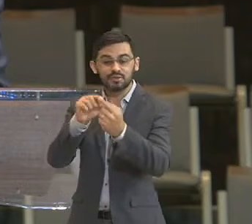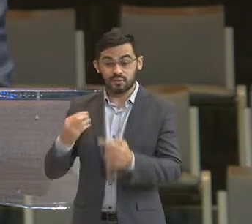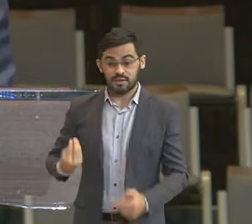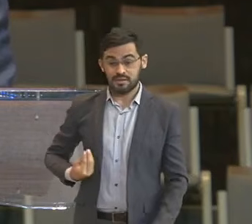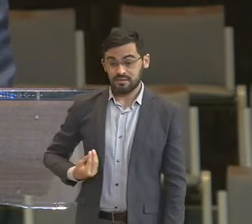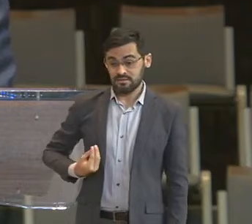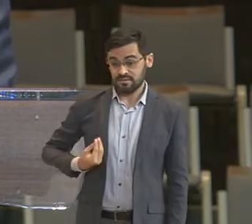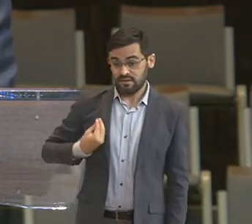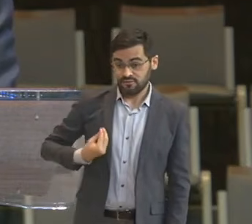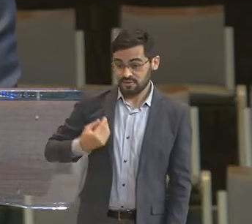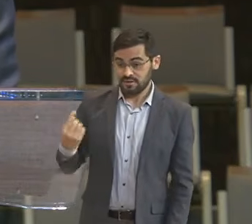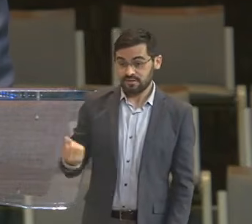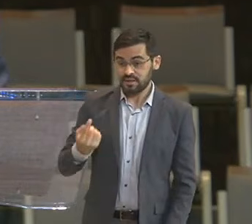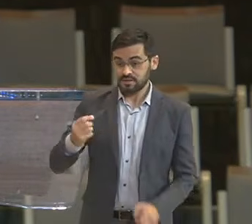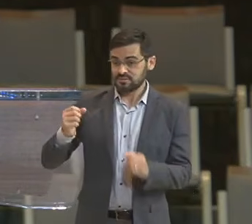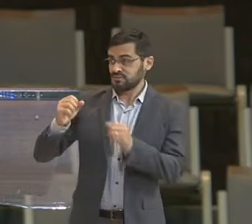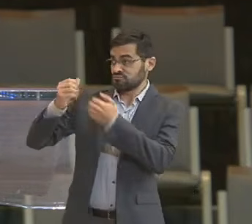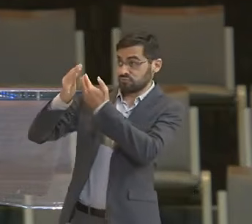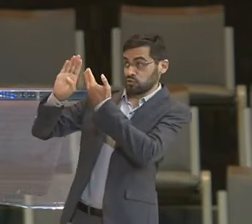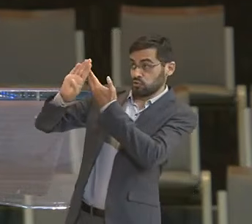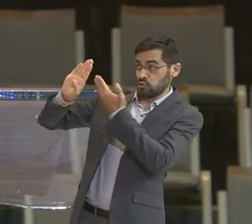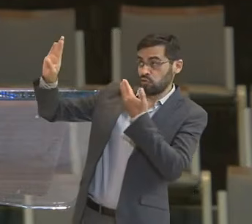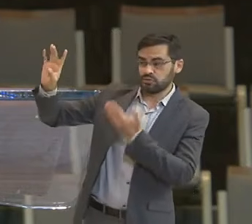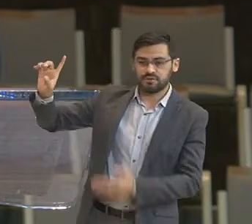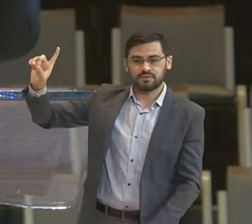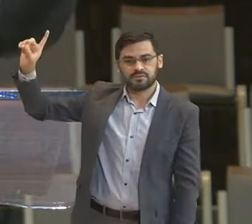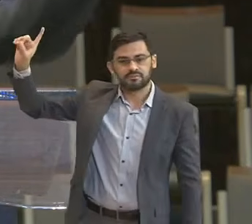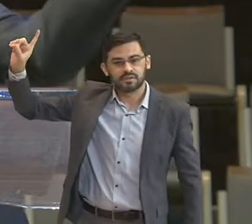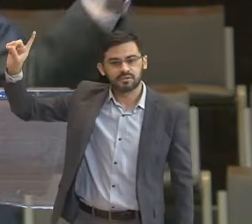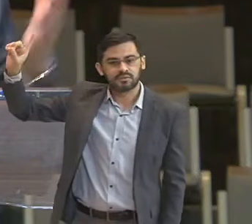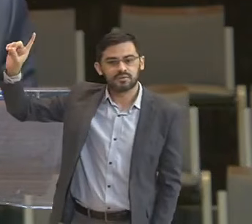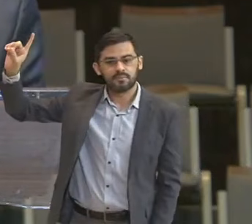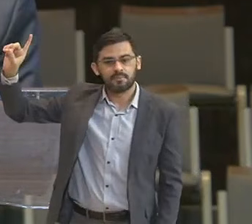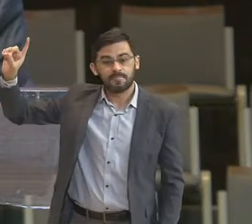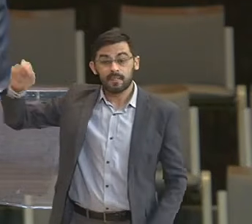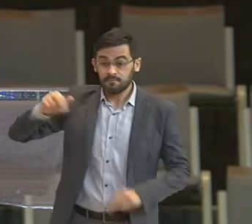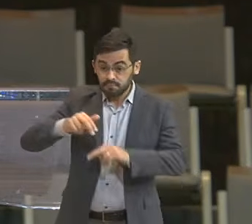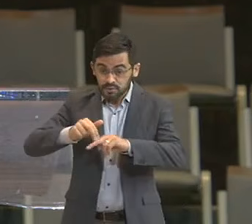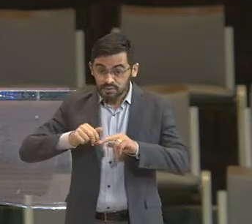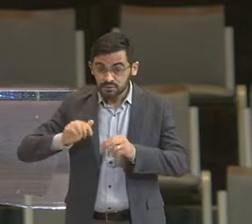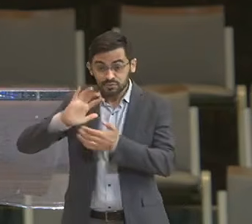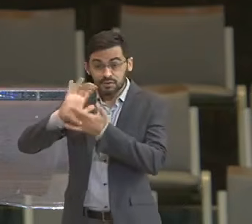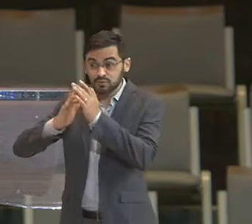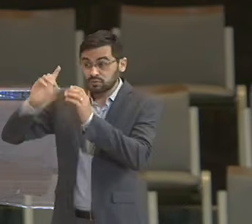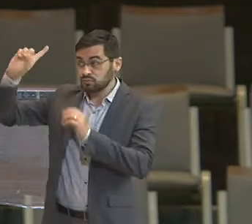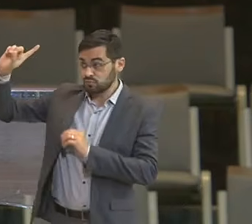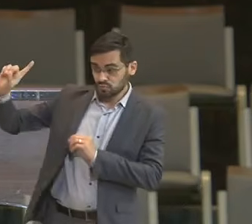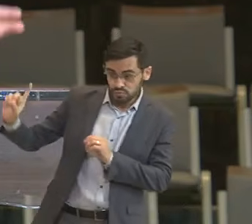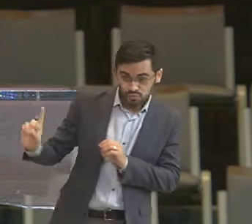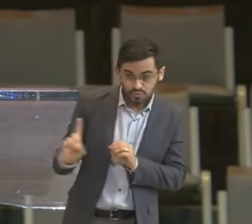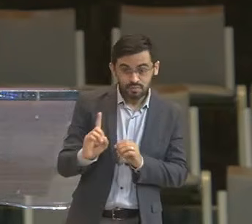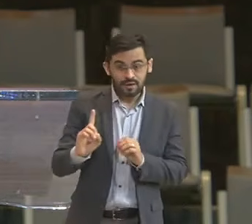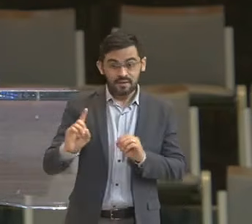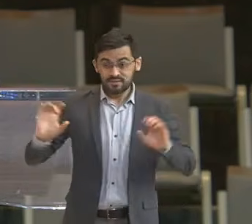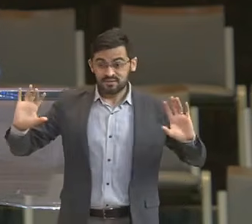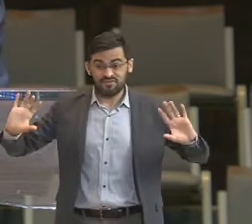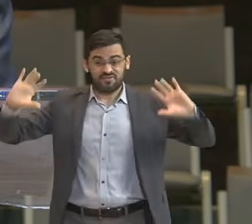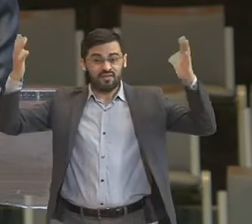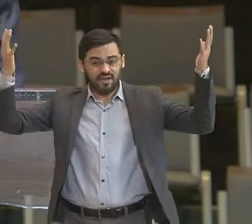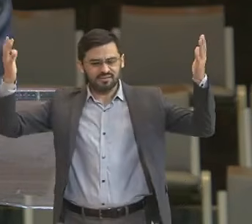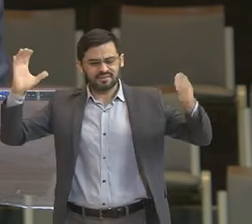sem Jesus. É por isso que Jesus está no meio da nossa festa aqui hoje, uma festa de amor,